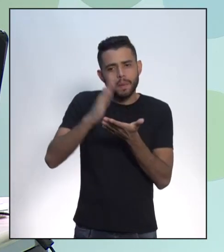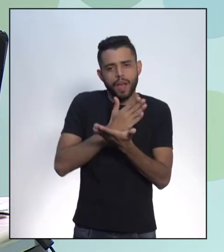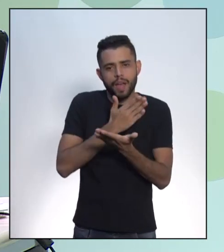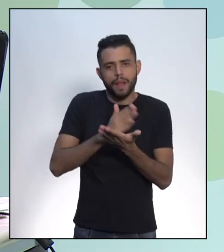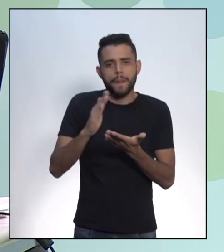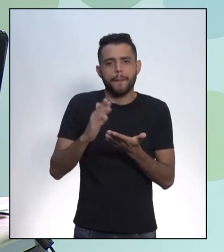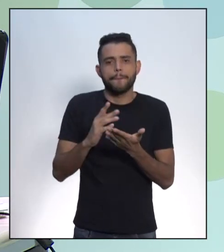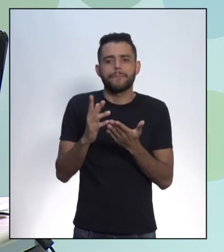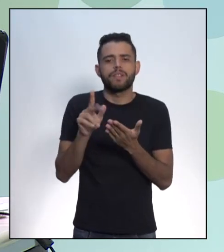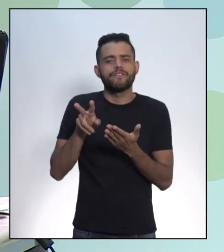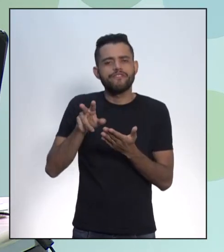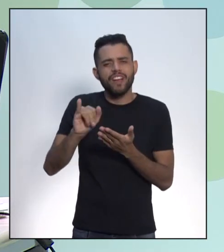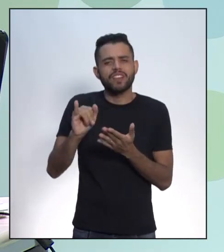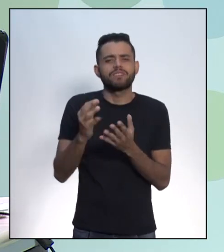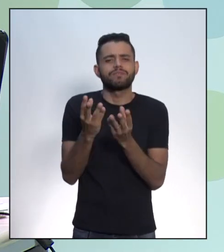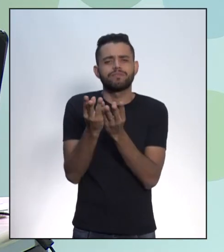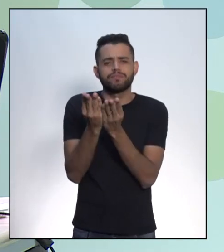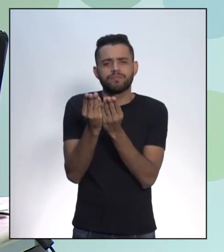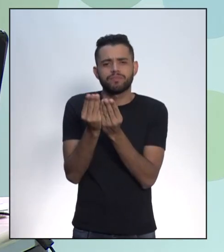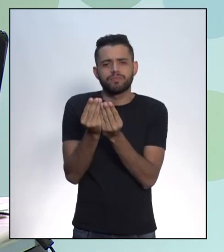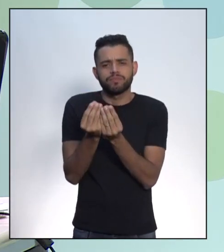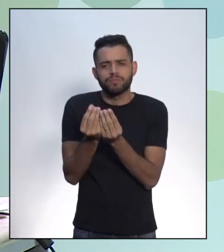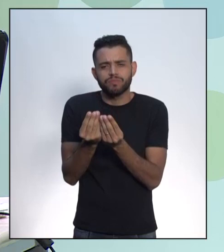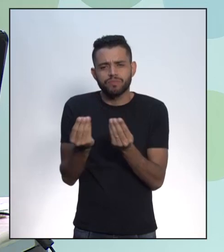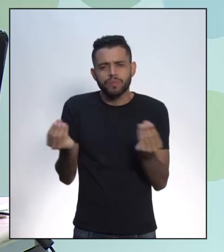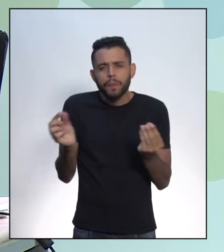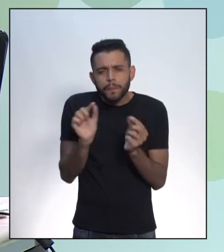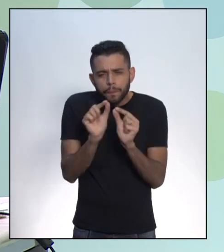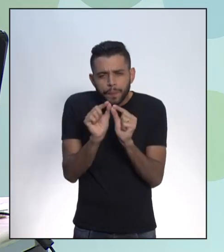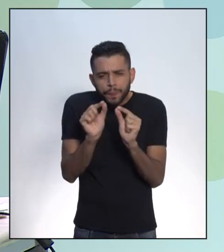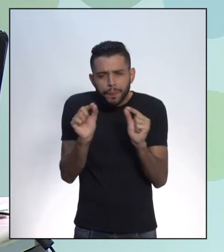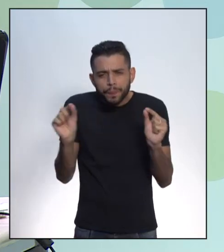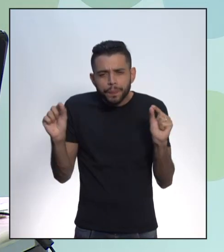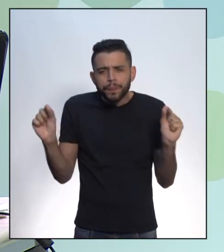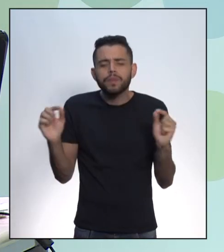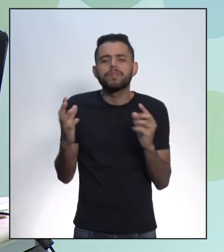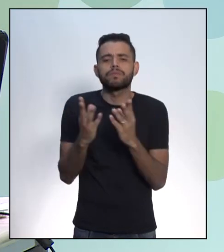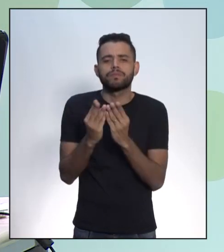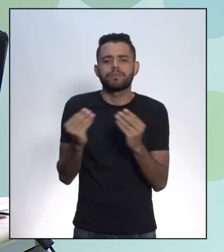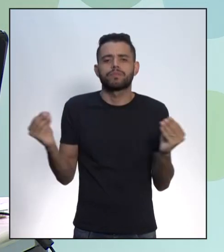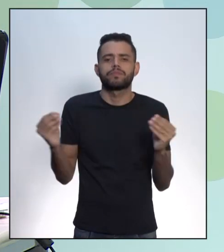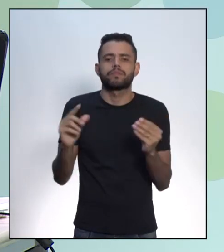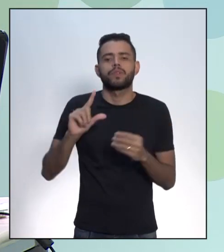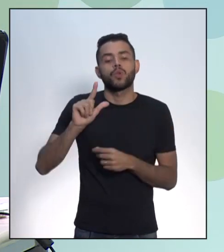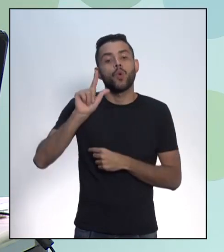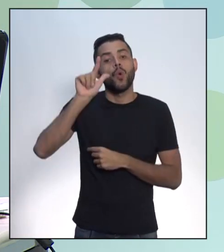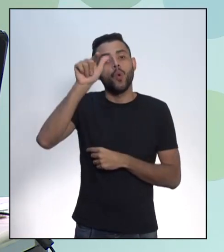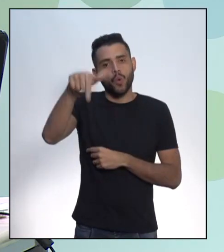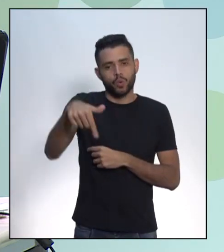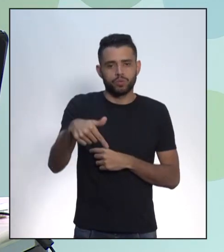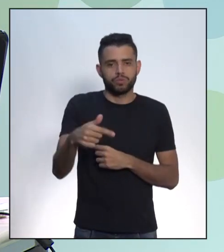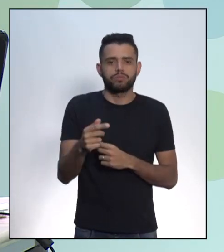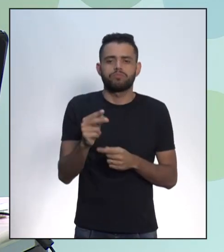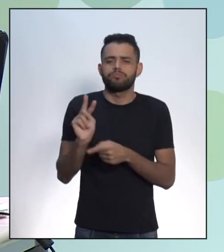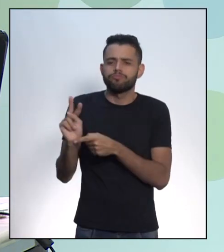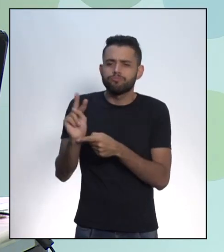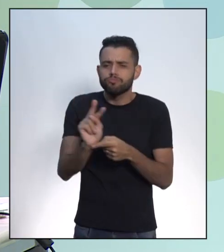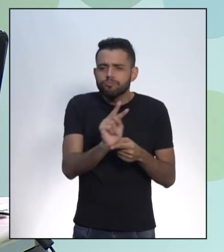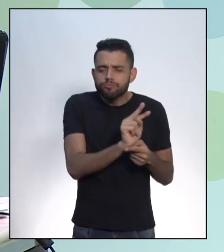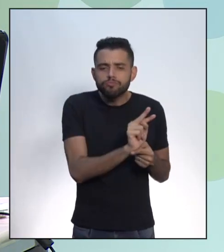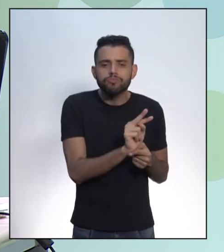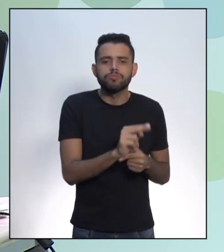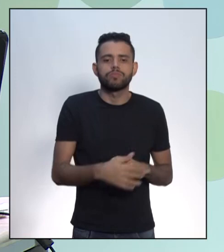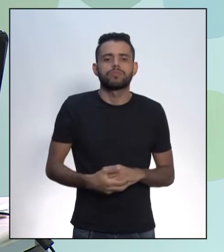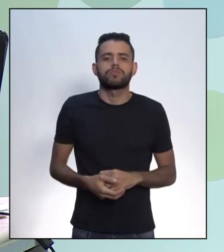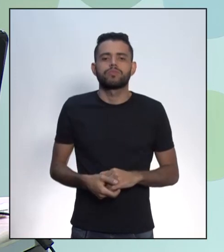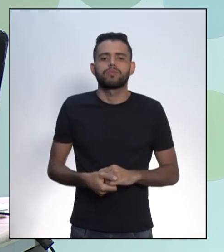a filtragem de todas as partículas menores para poder passar para o outro tratamento. E nesse outro tratamento, nós vamos entrar